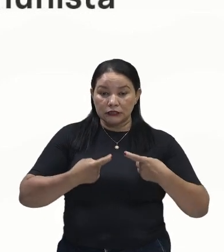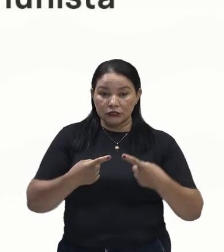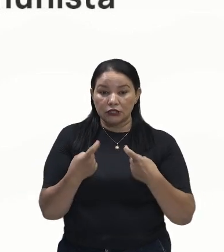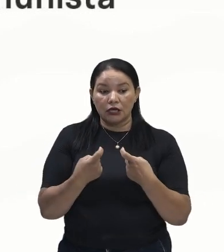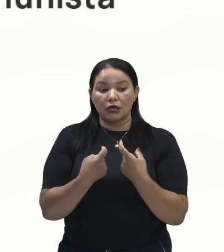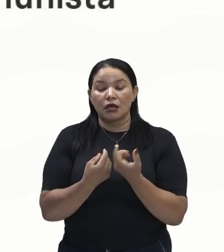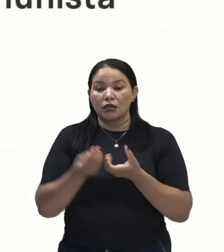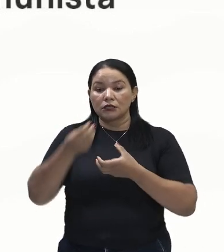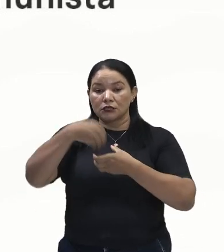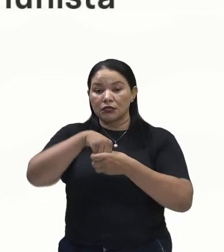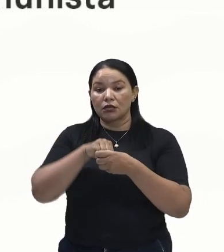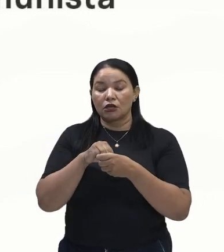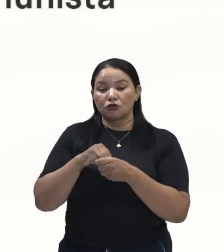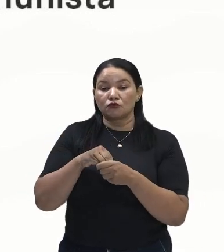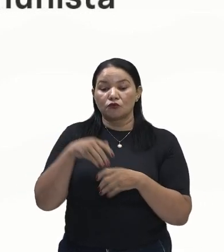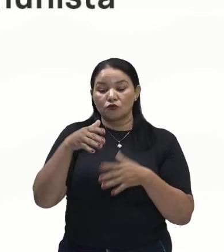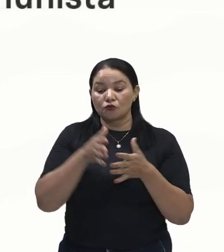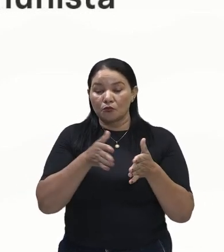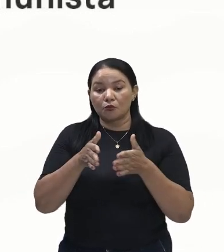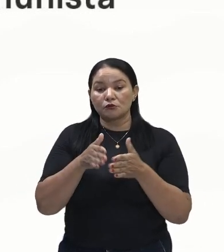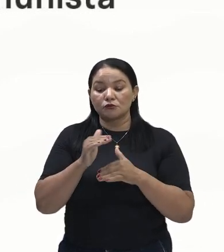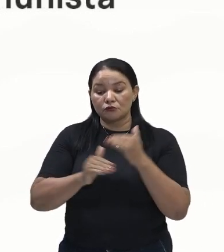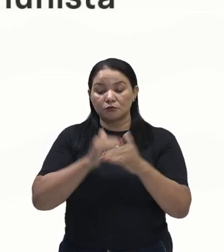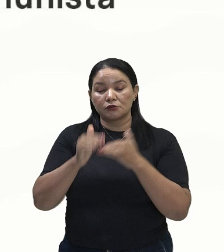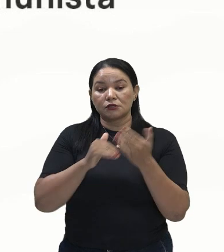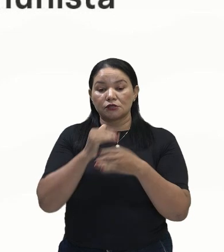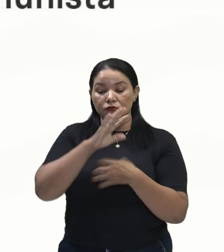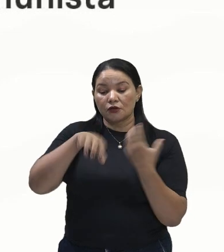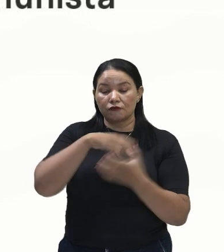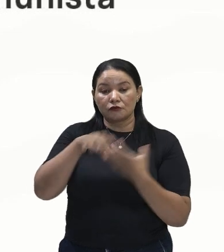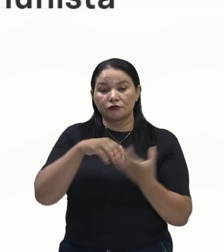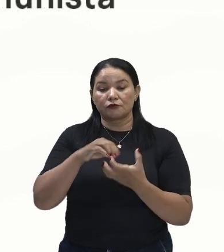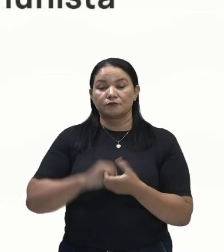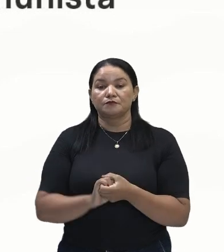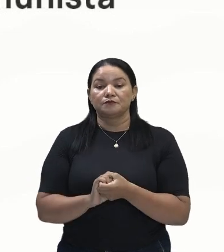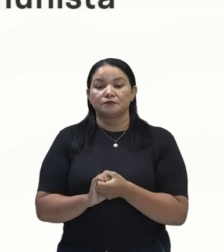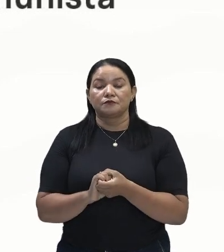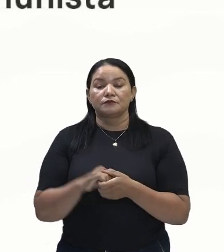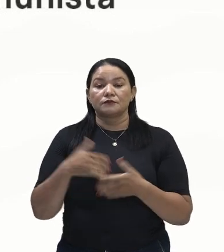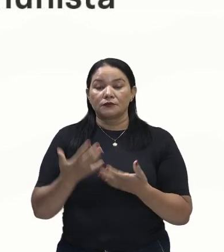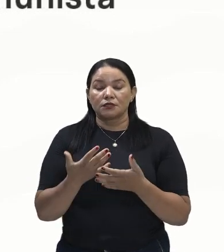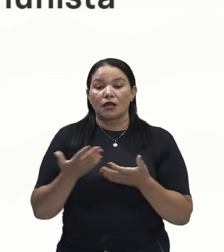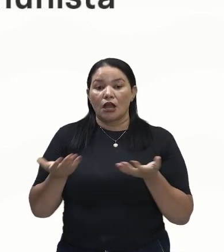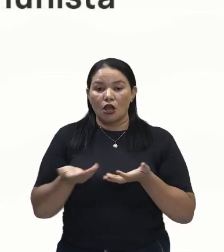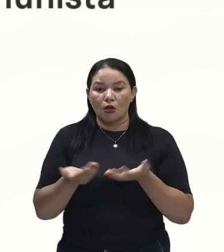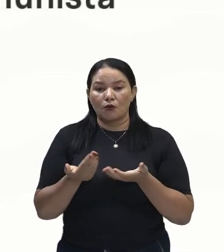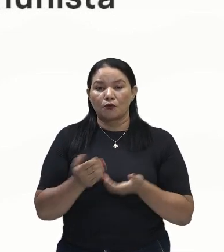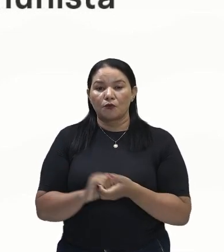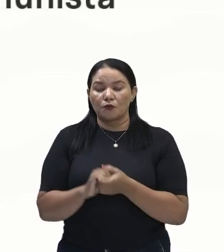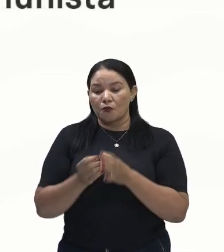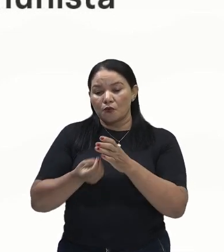dentro desse processo revolucionário. Então, as forças que vão se levantar